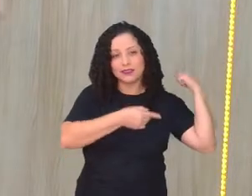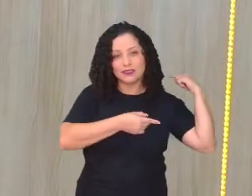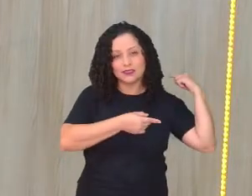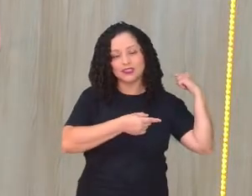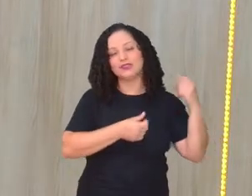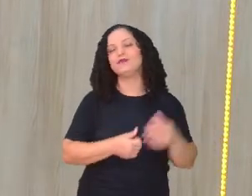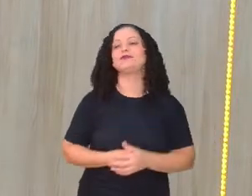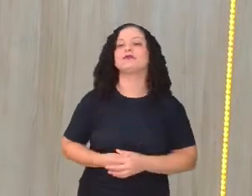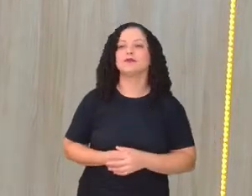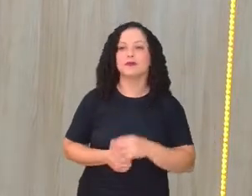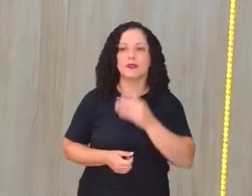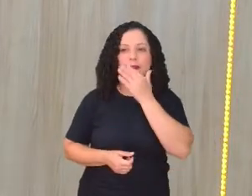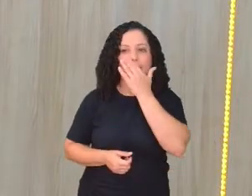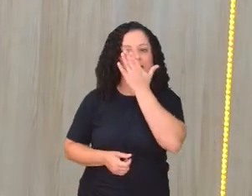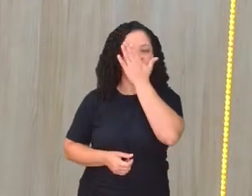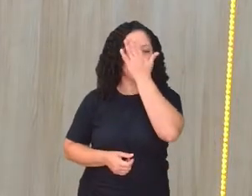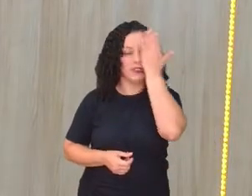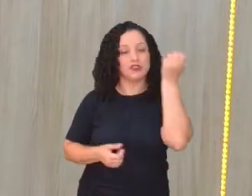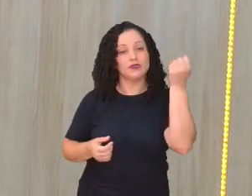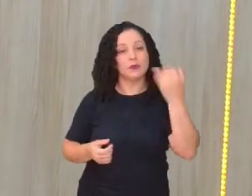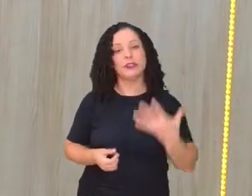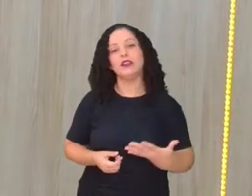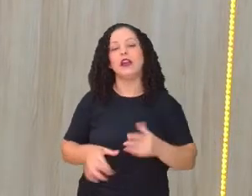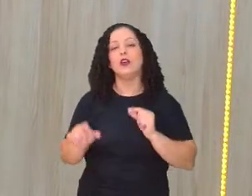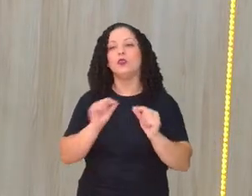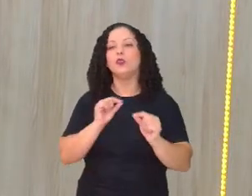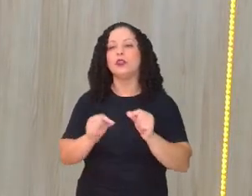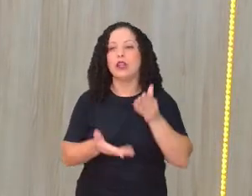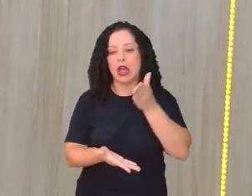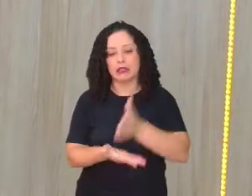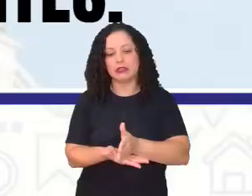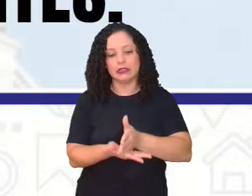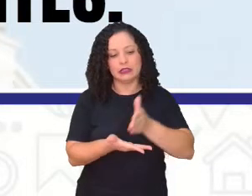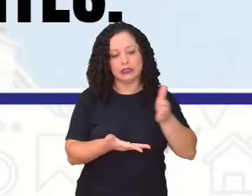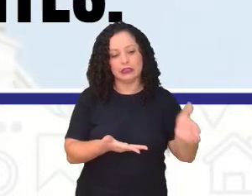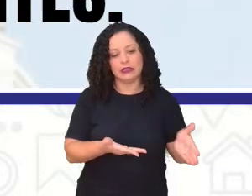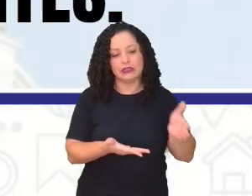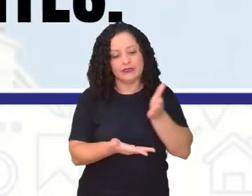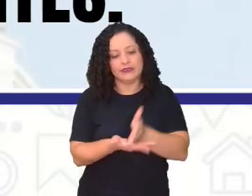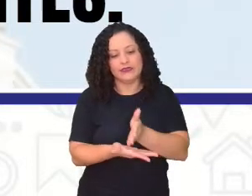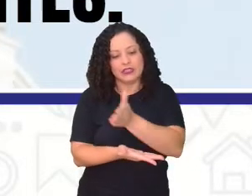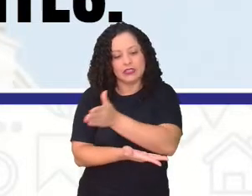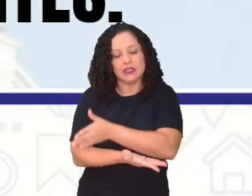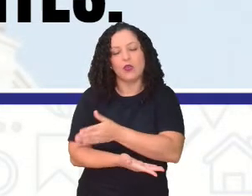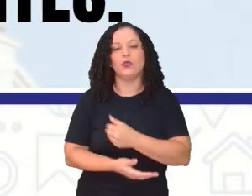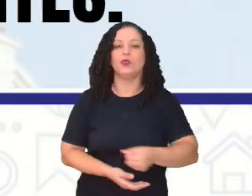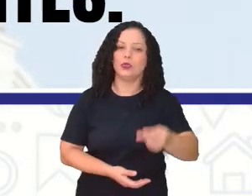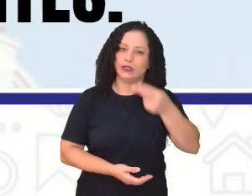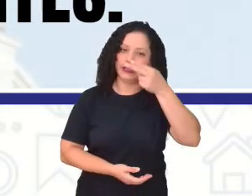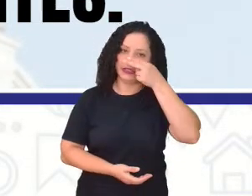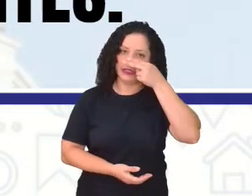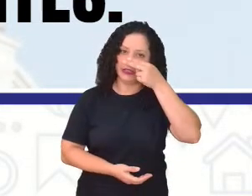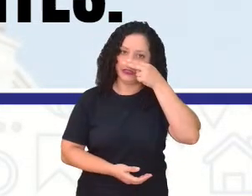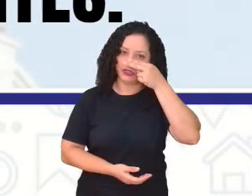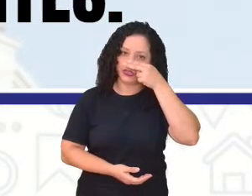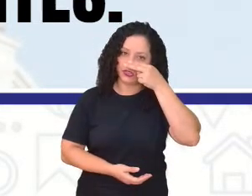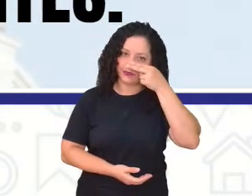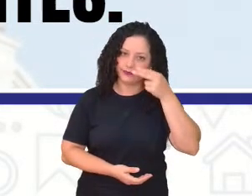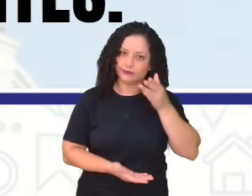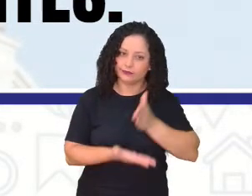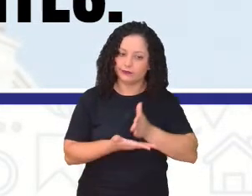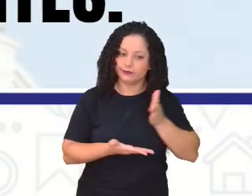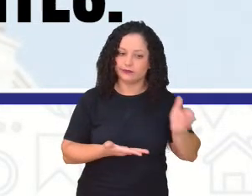aula passada, a gente falou sobre a divisão entre cristãos católicos e protestantes, um movimento, né, que